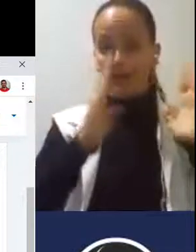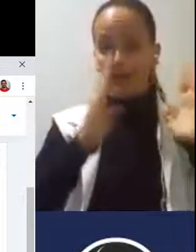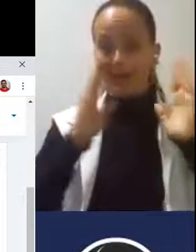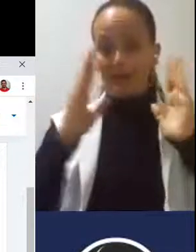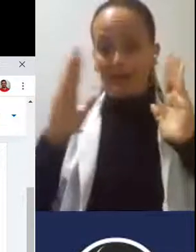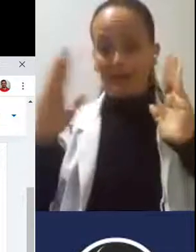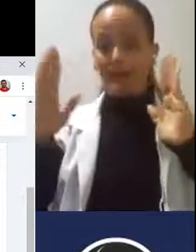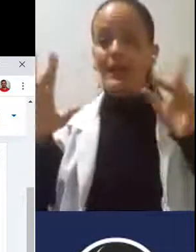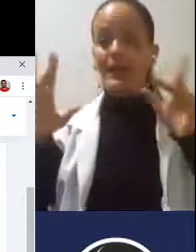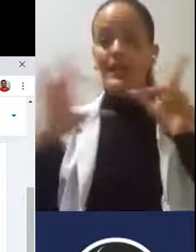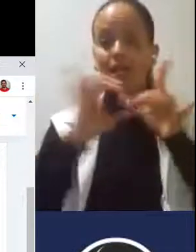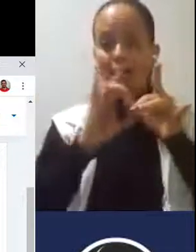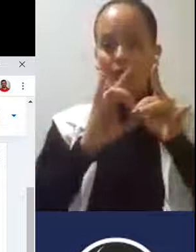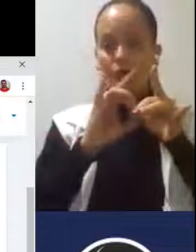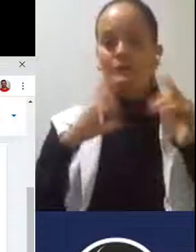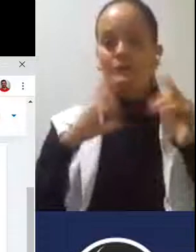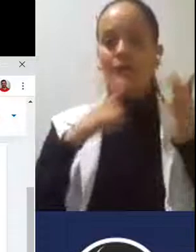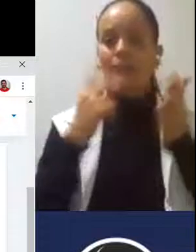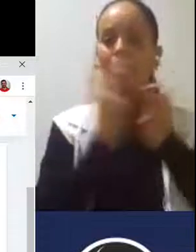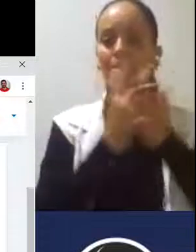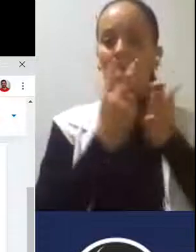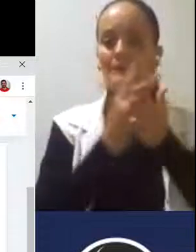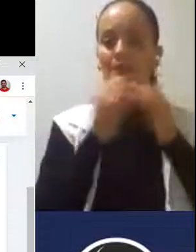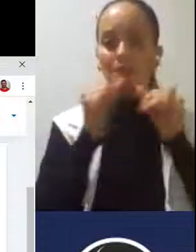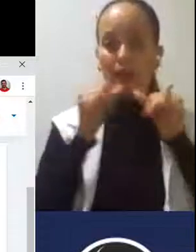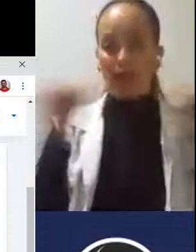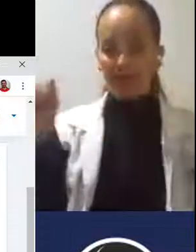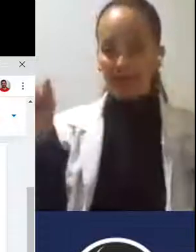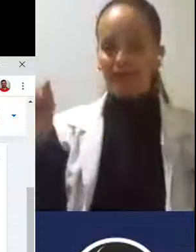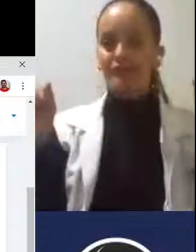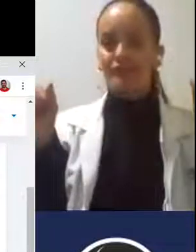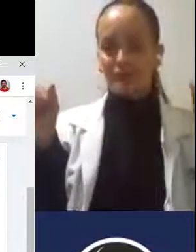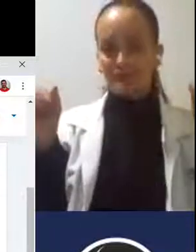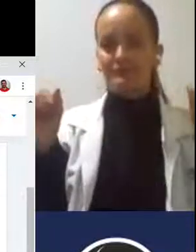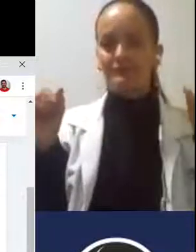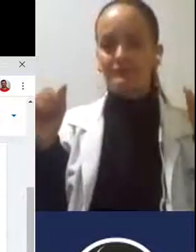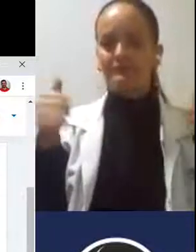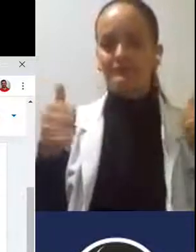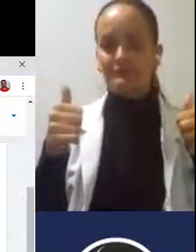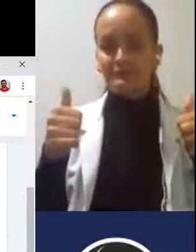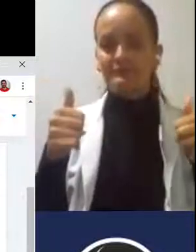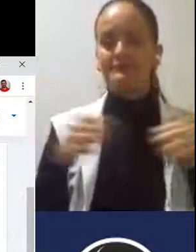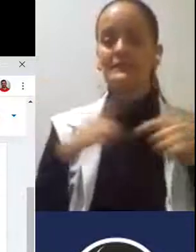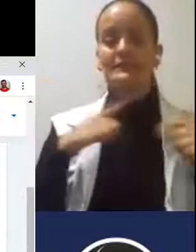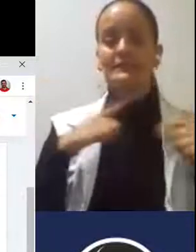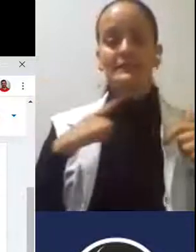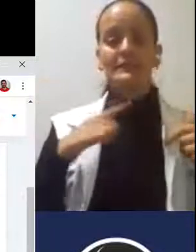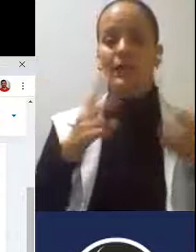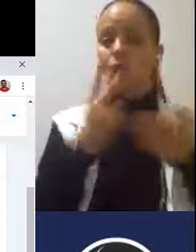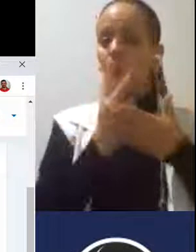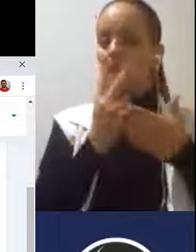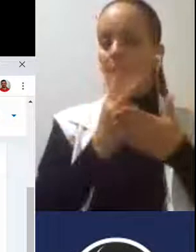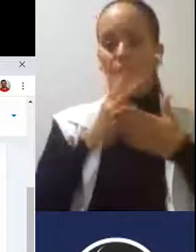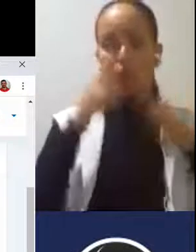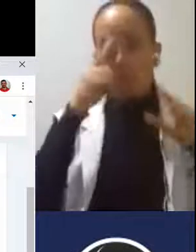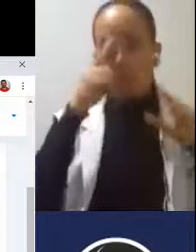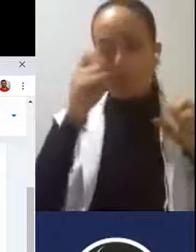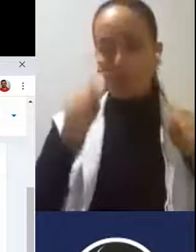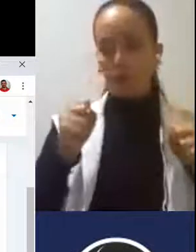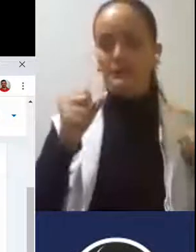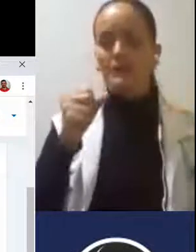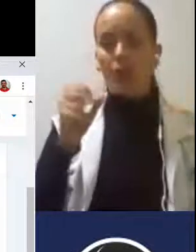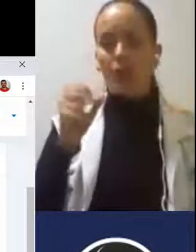de energia, certo? Então, aqui no caso, elas estão compartilhando do mesmo potencial elétrico para poder ser energizado, tranquilo?